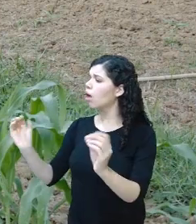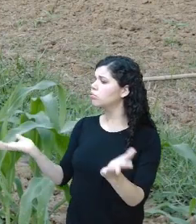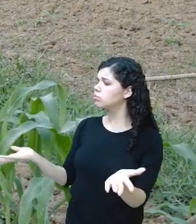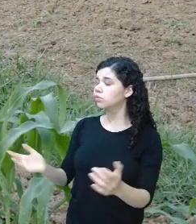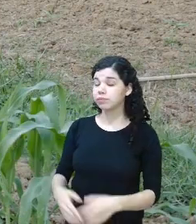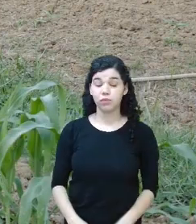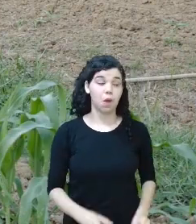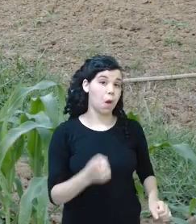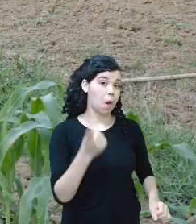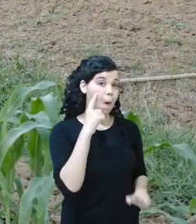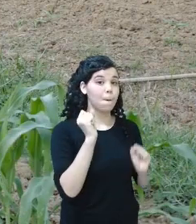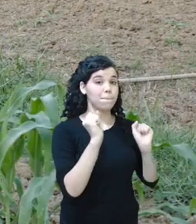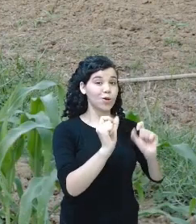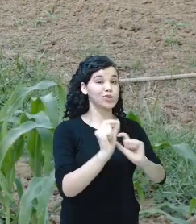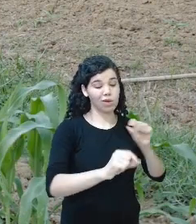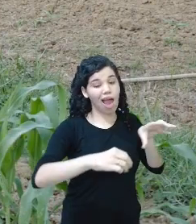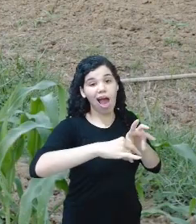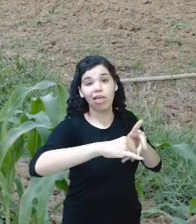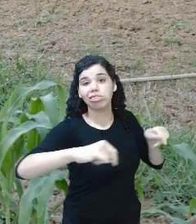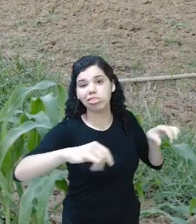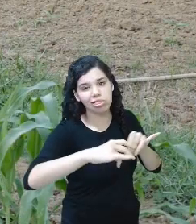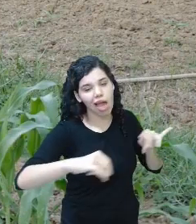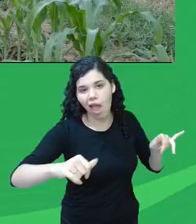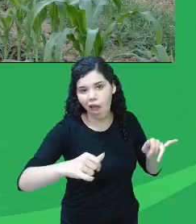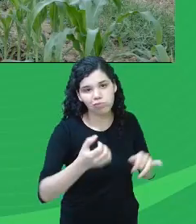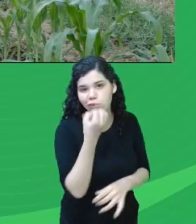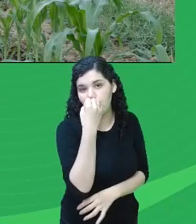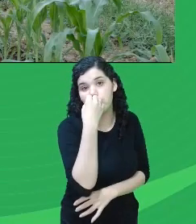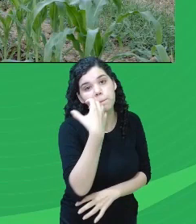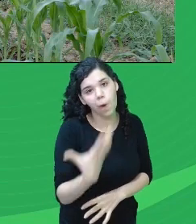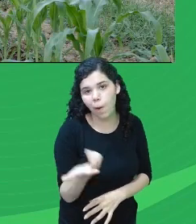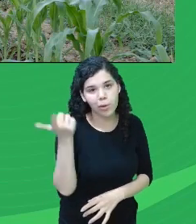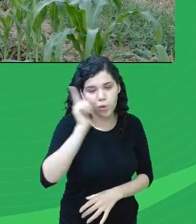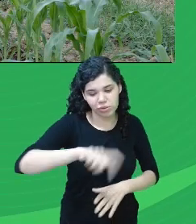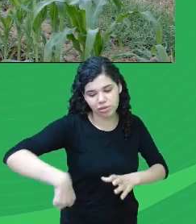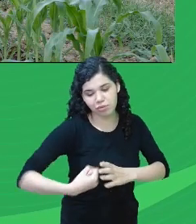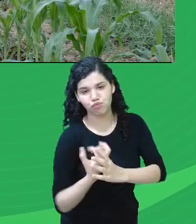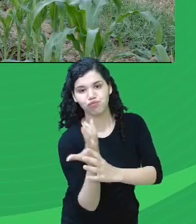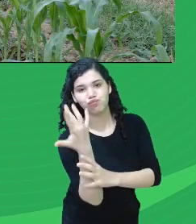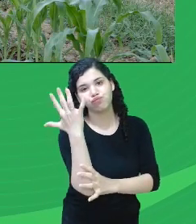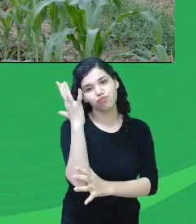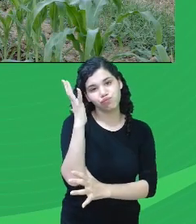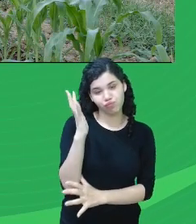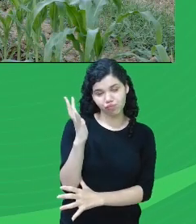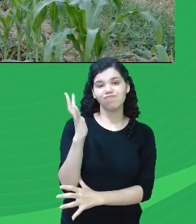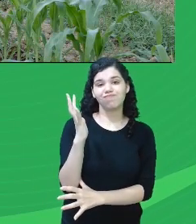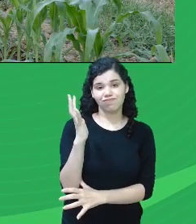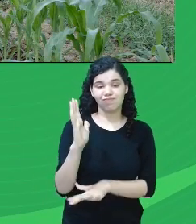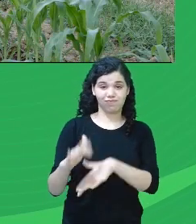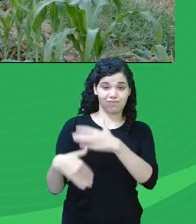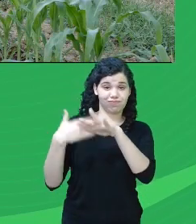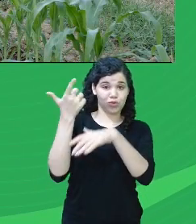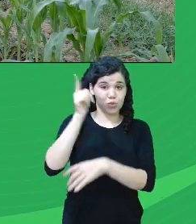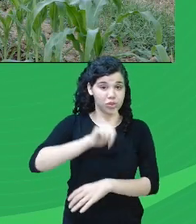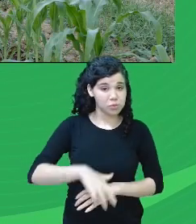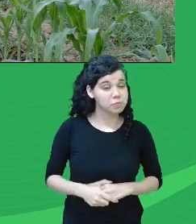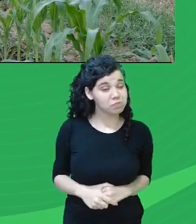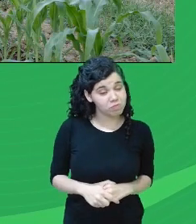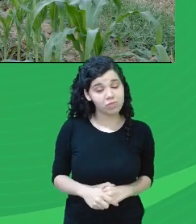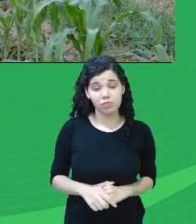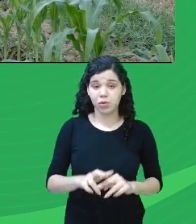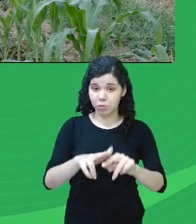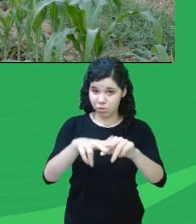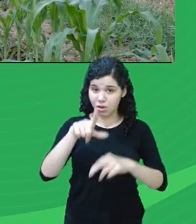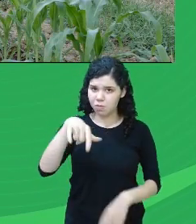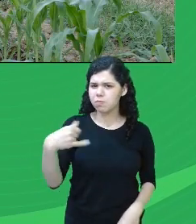Pode ser que aquele solo que você plantou não seja adequado para aquela planta crescer, se desenvolver, certo? Então,